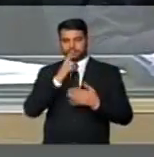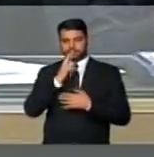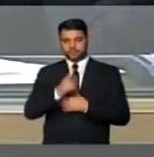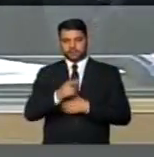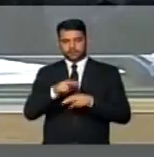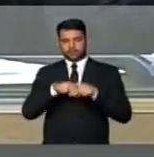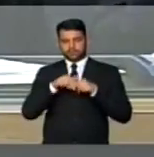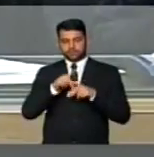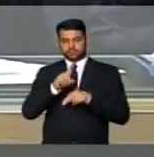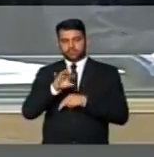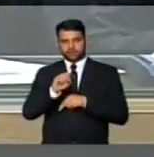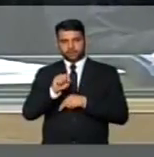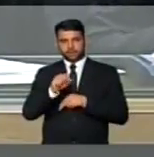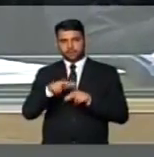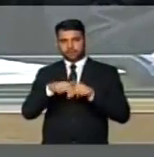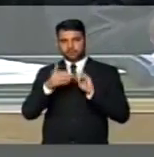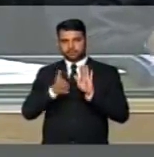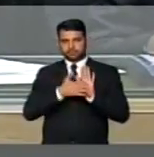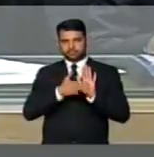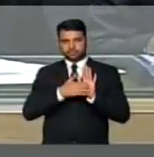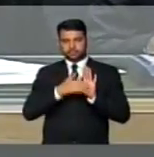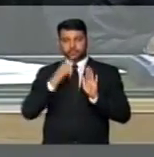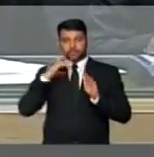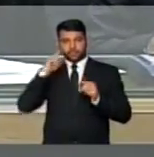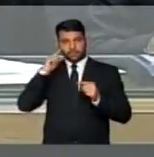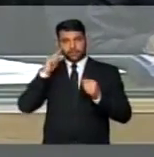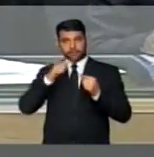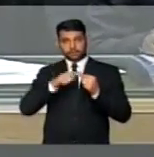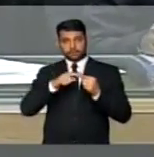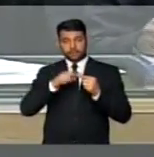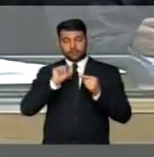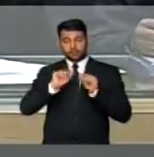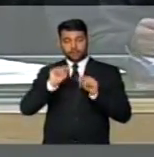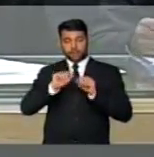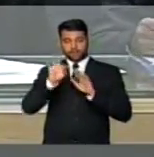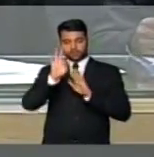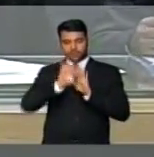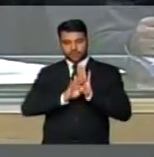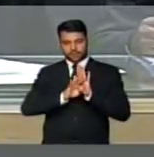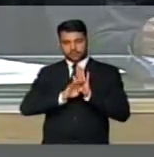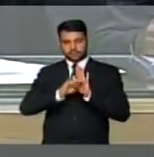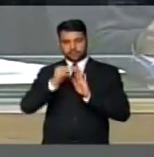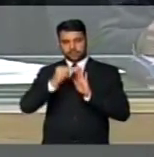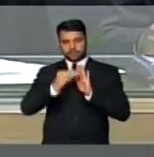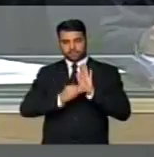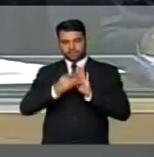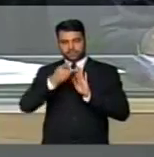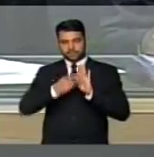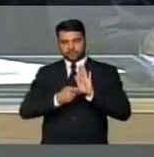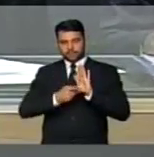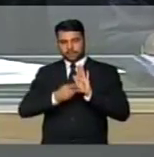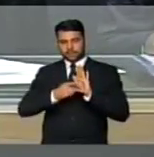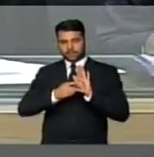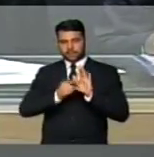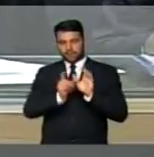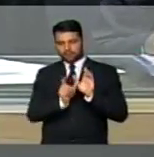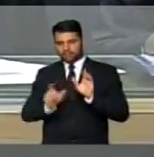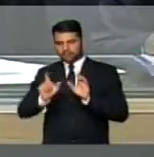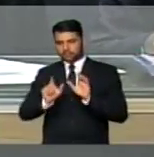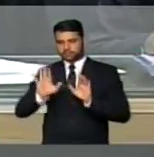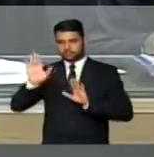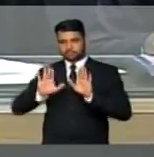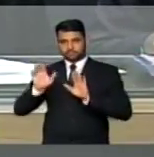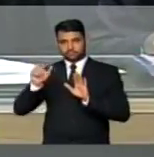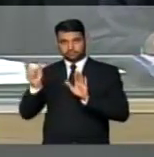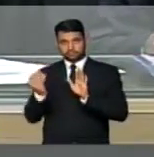responder a questão de ordem, que é sobre a matéria. O entendimento é que o texto da medida provisória, na parte que foi